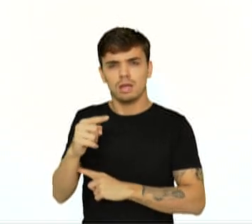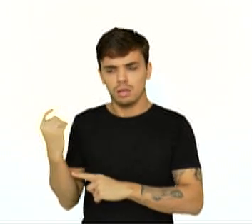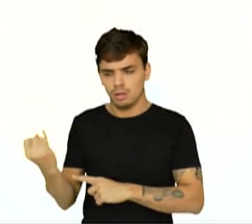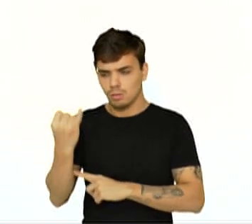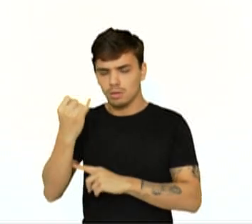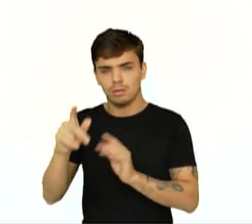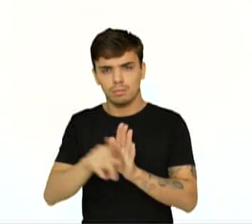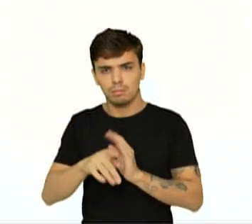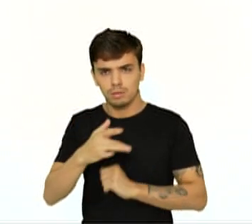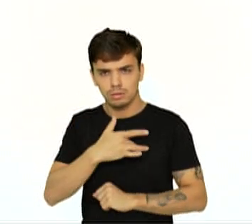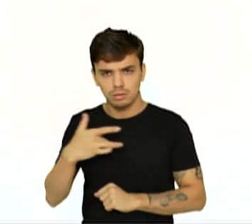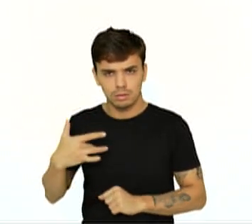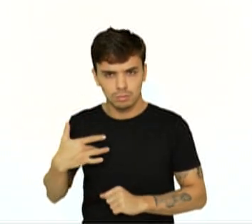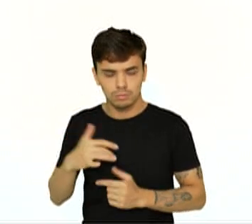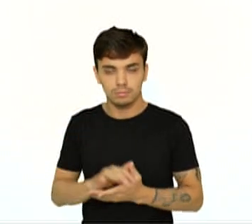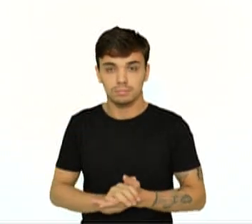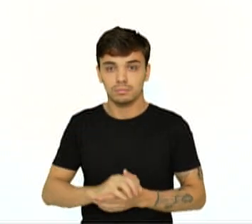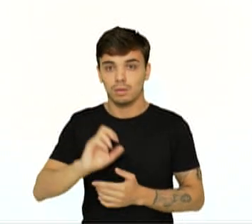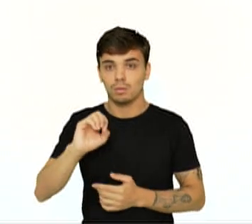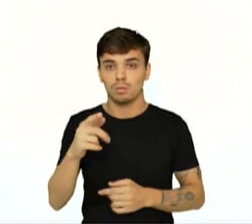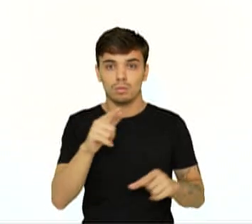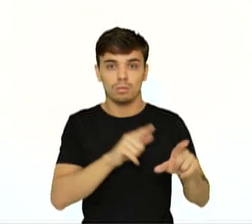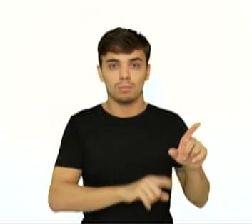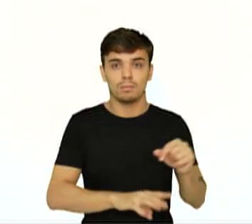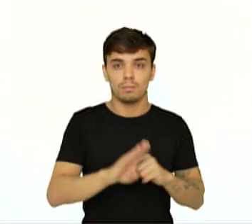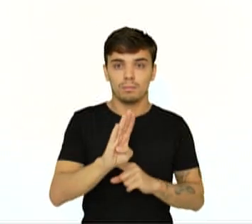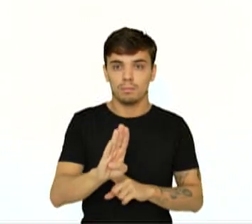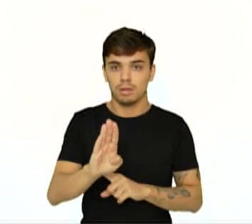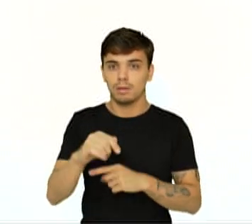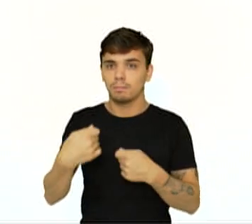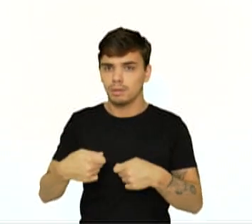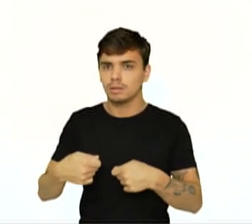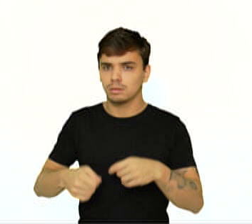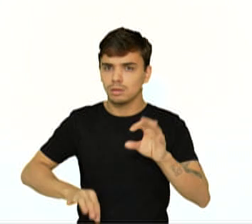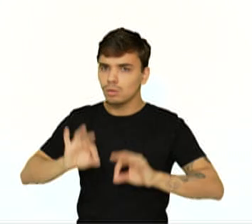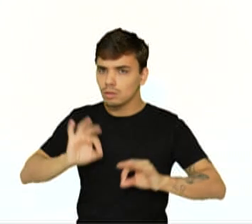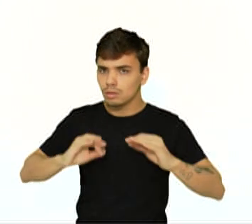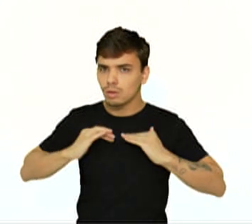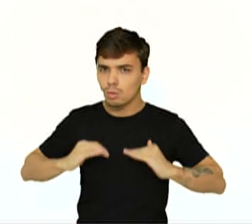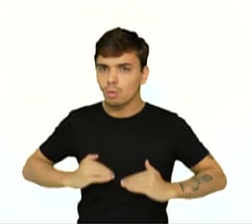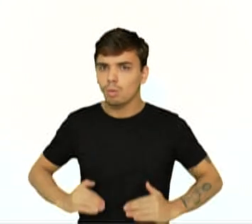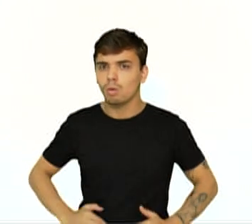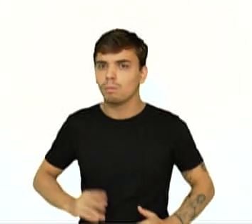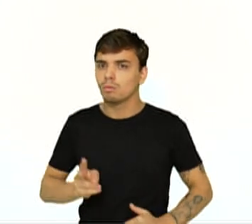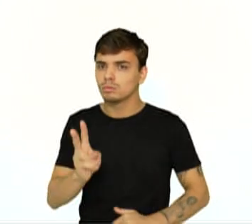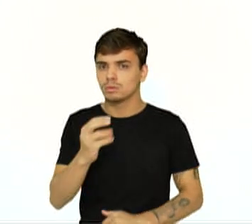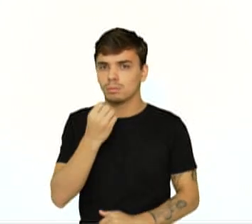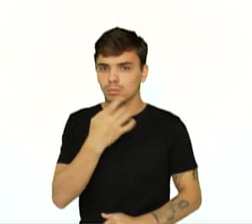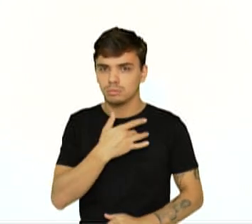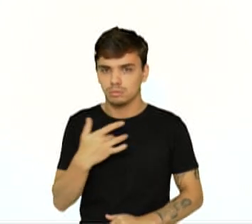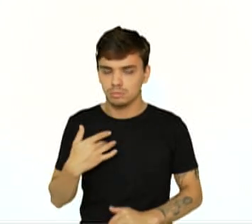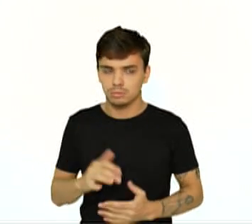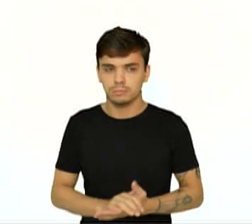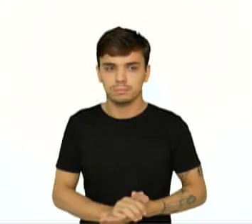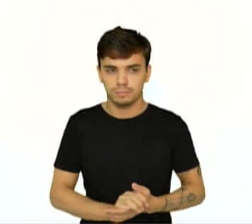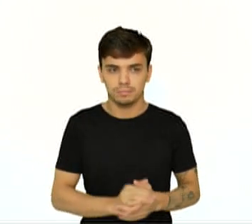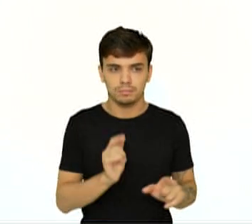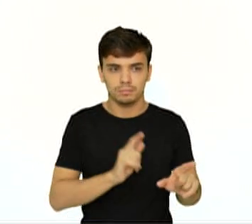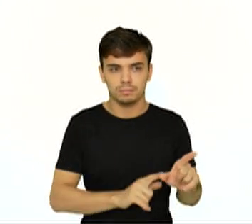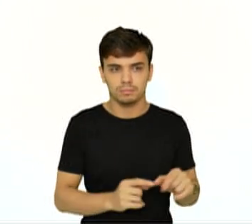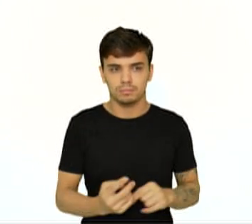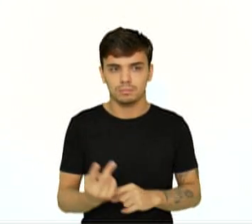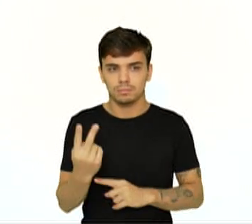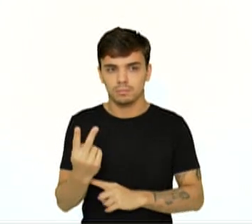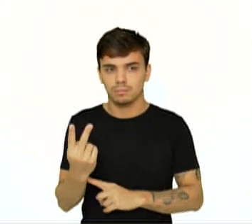Ou B, queremos nos manter em forma? Em la questão 2, Vimos que os verbos puedo,